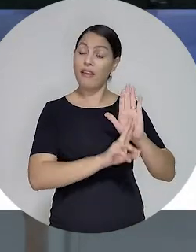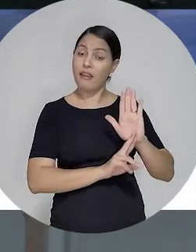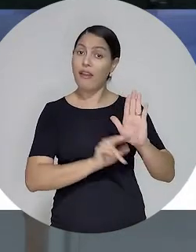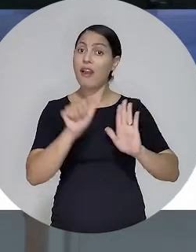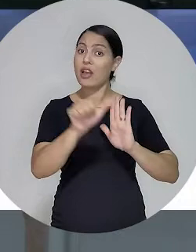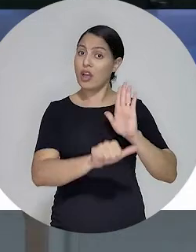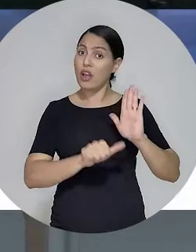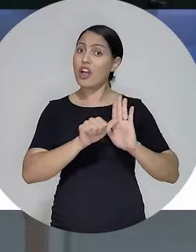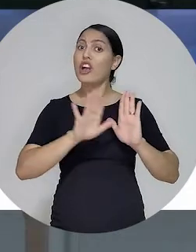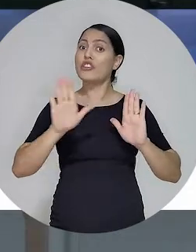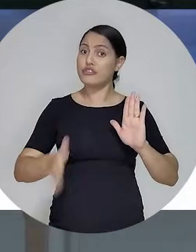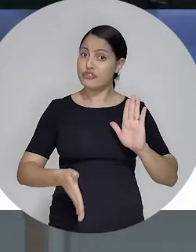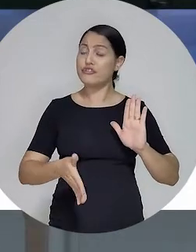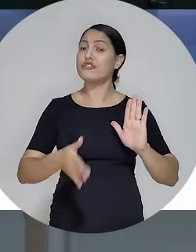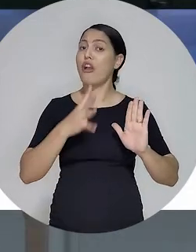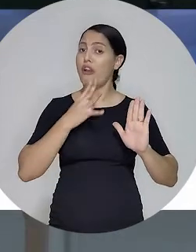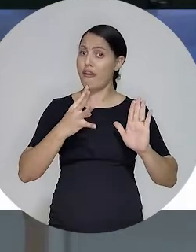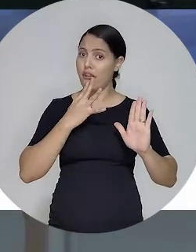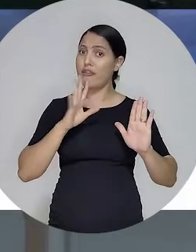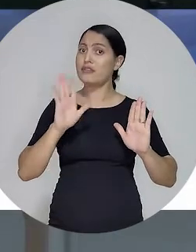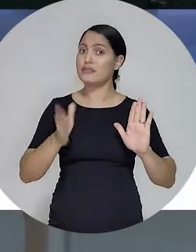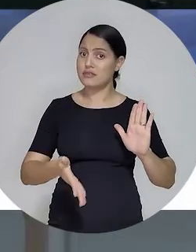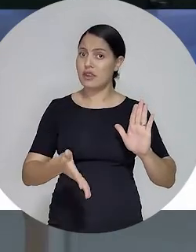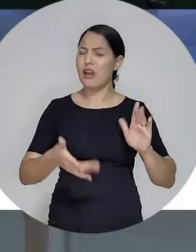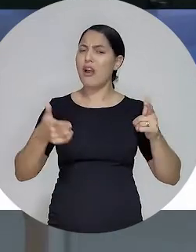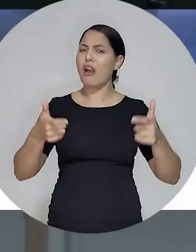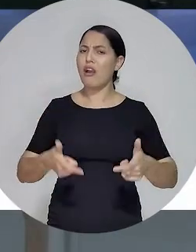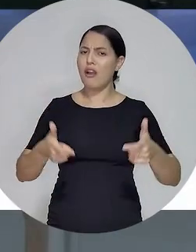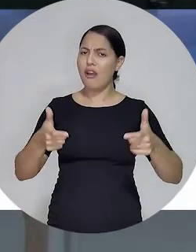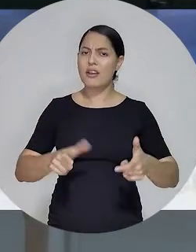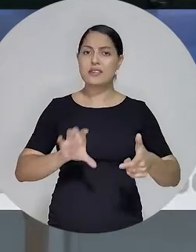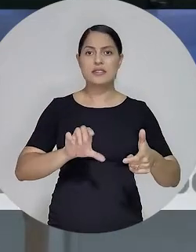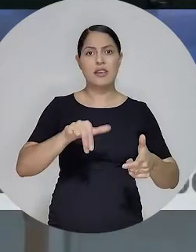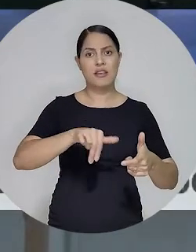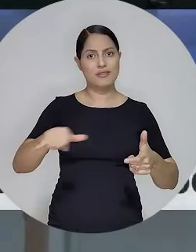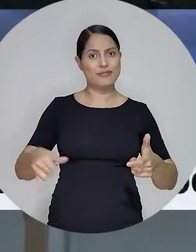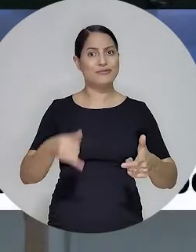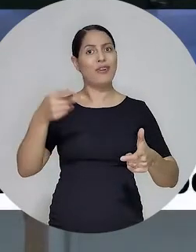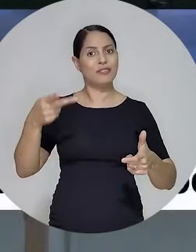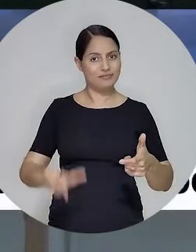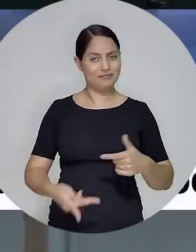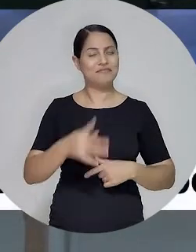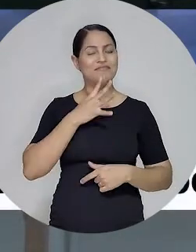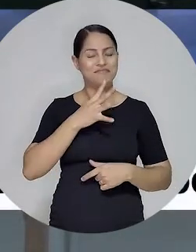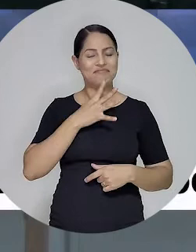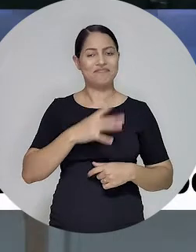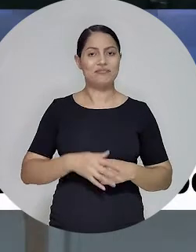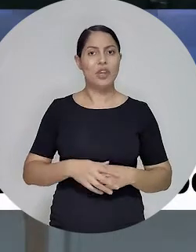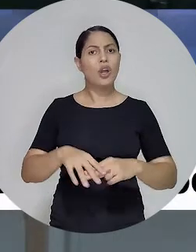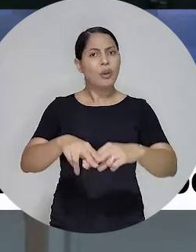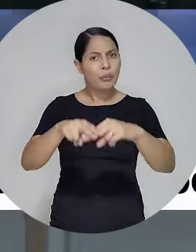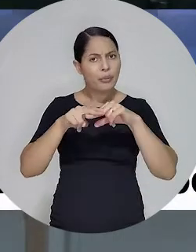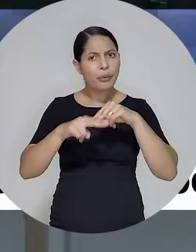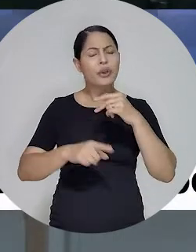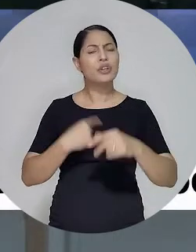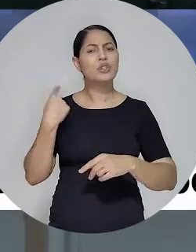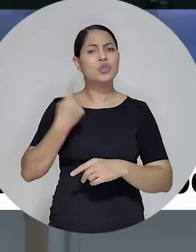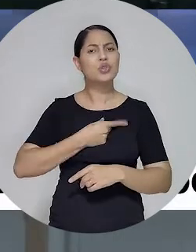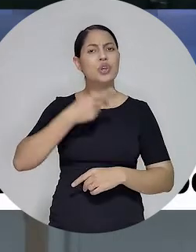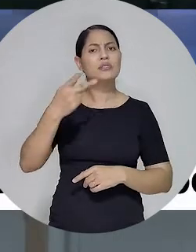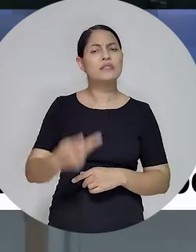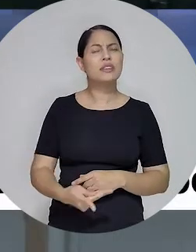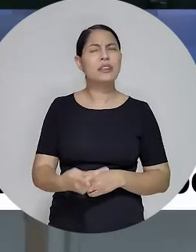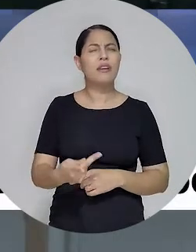de alternância já tradicionalmente sedimentada e que conhecemos aqui no Conselho Nacional de Justiça. E para